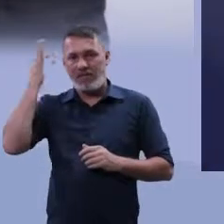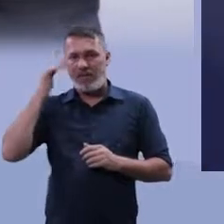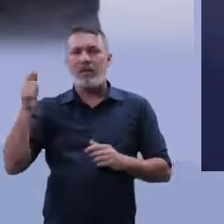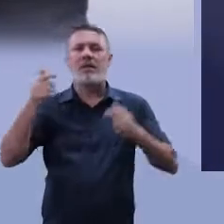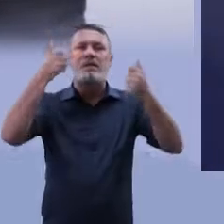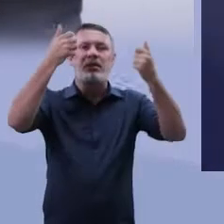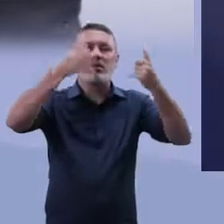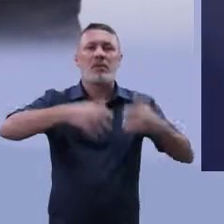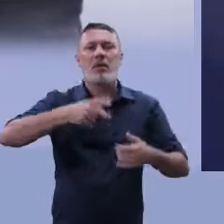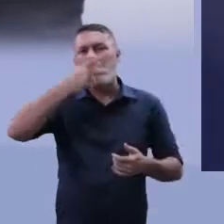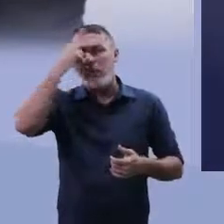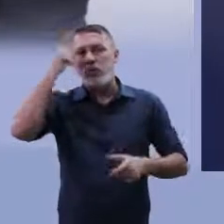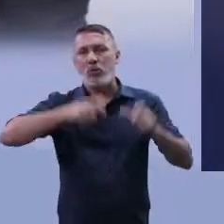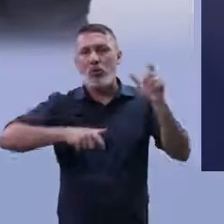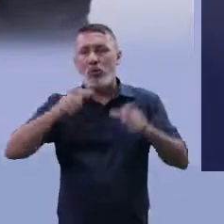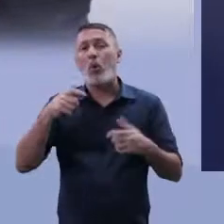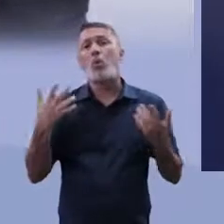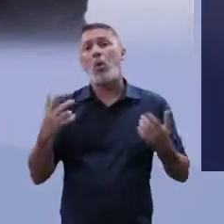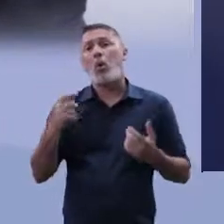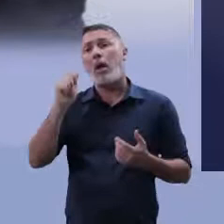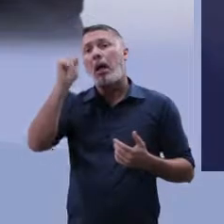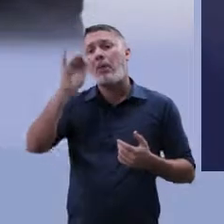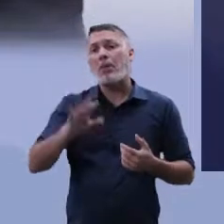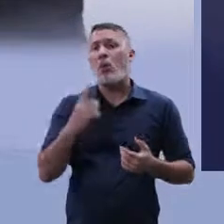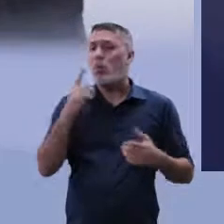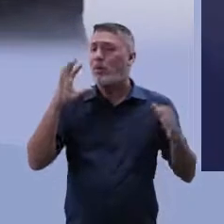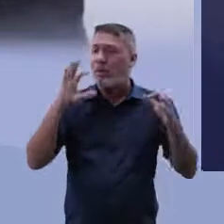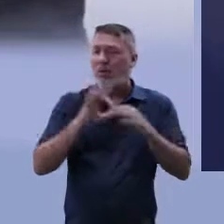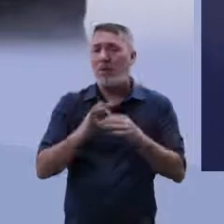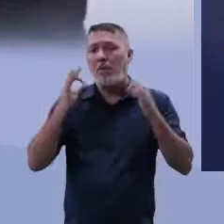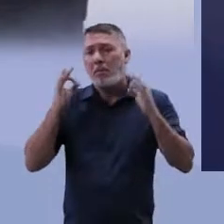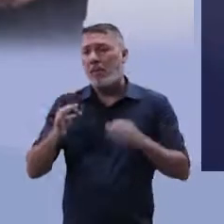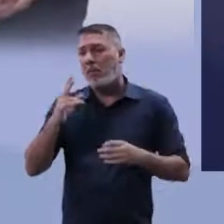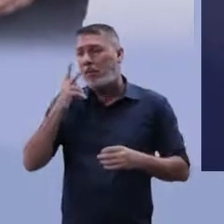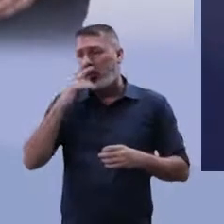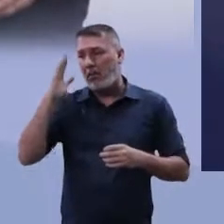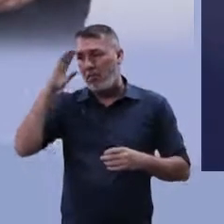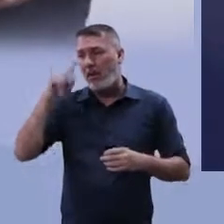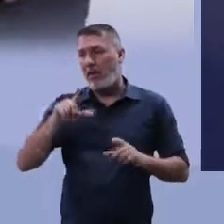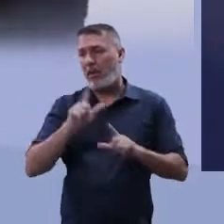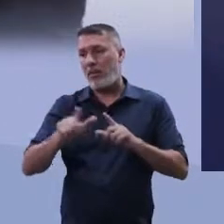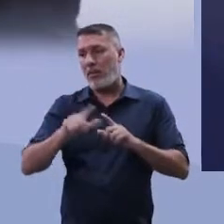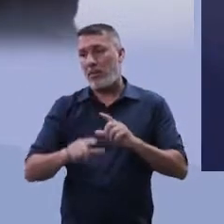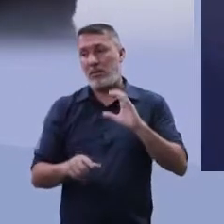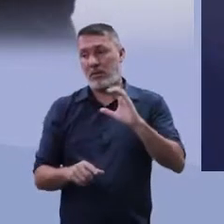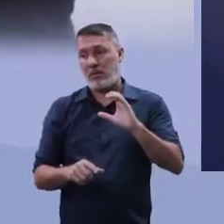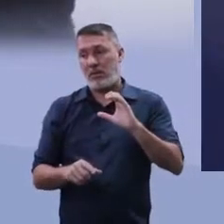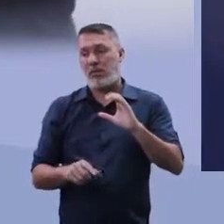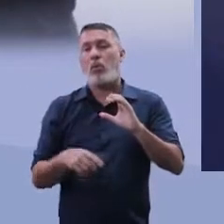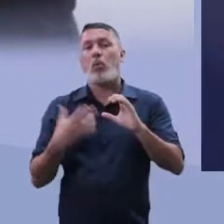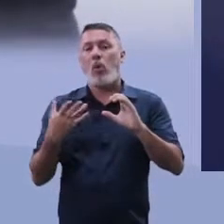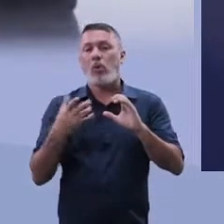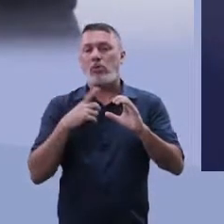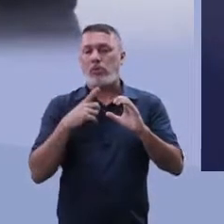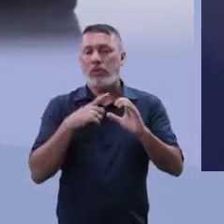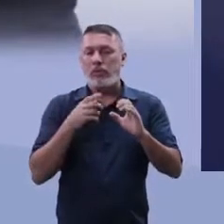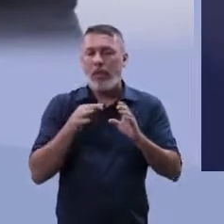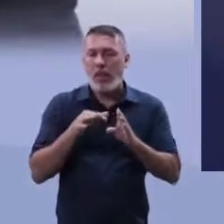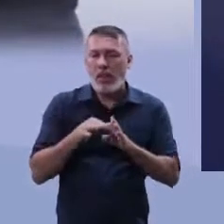que Maquiavel descreve as pessoas, nós vamos ver que a única questão possível aí é exatamente a letra C aí,